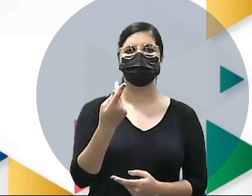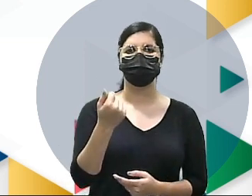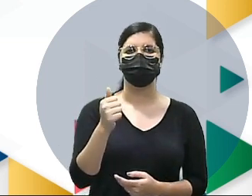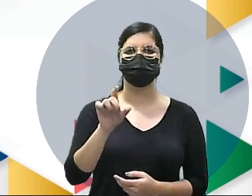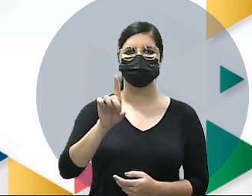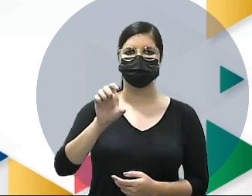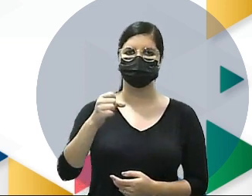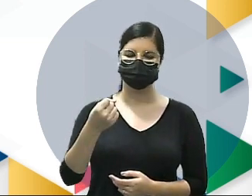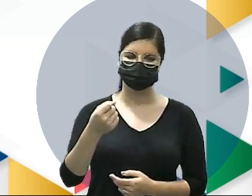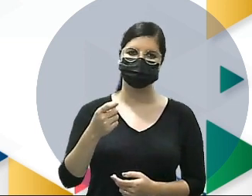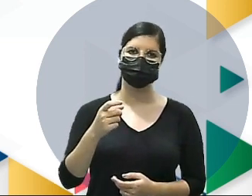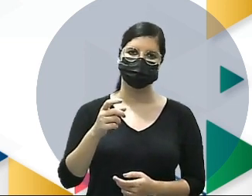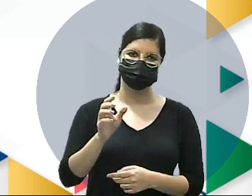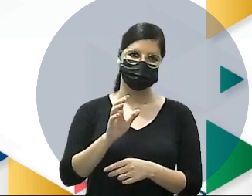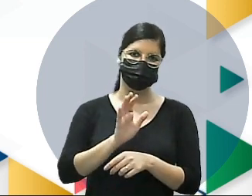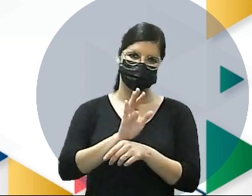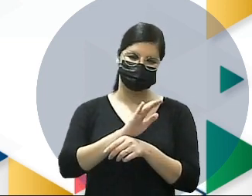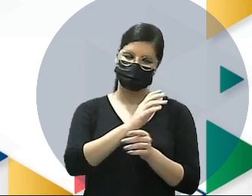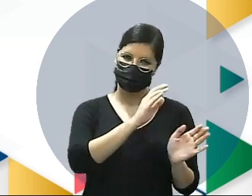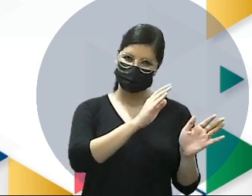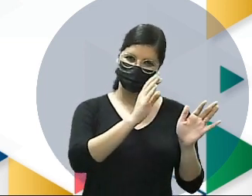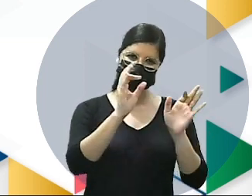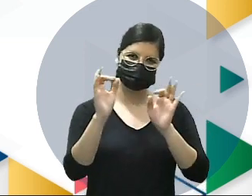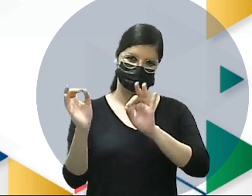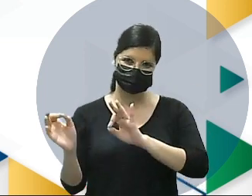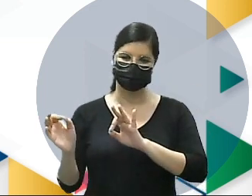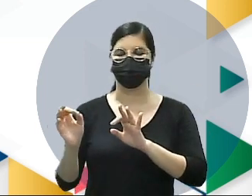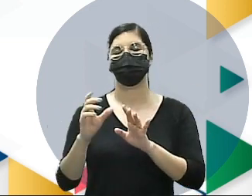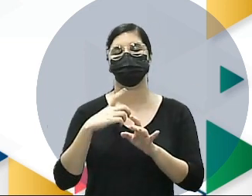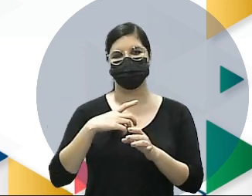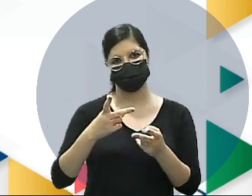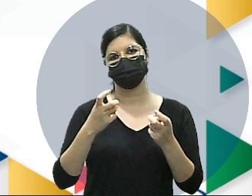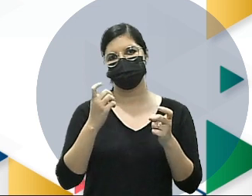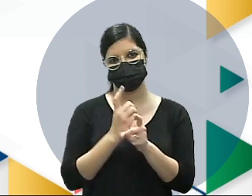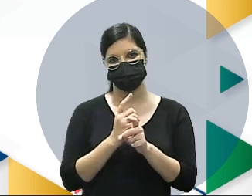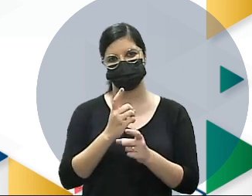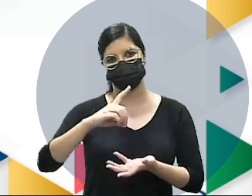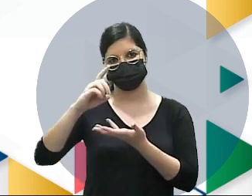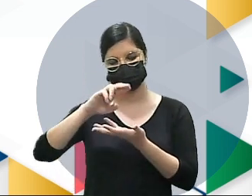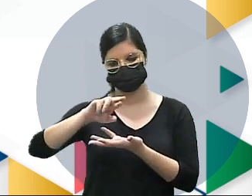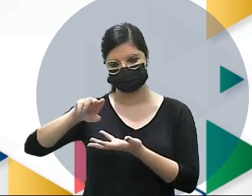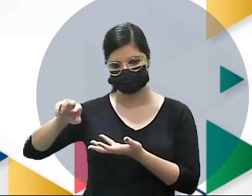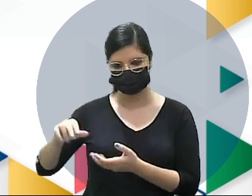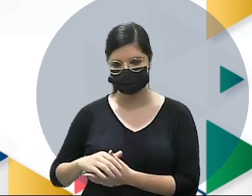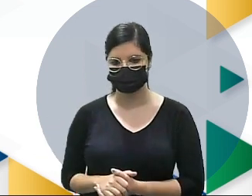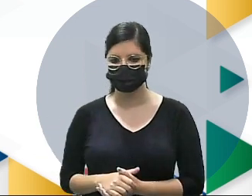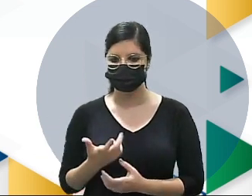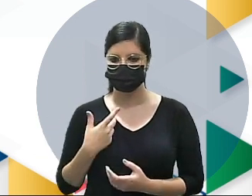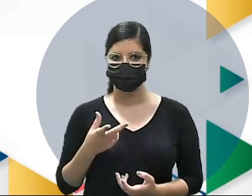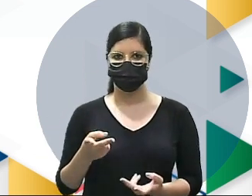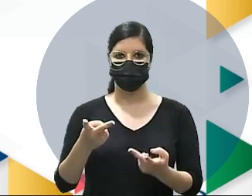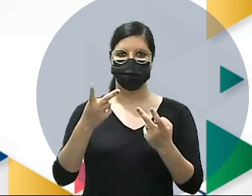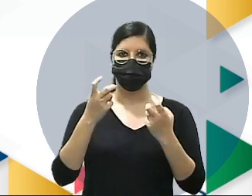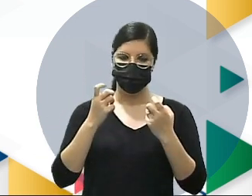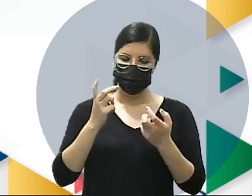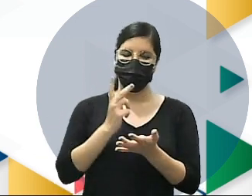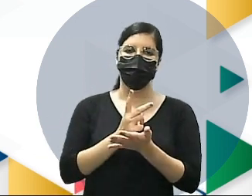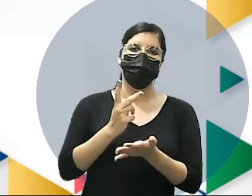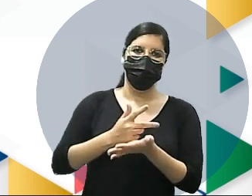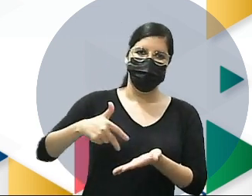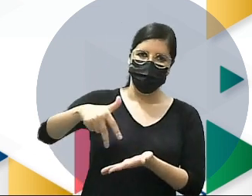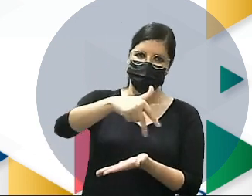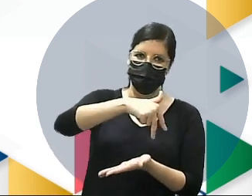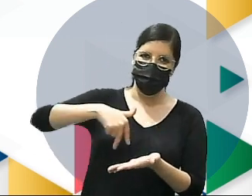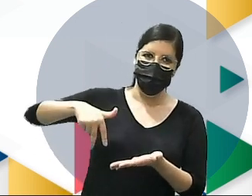assistir Cavaleiros do Zodíaco você vai aprender todos esses esses Deus aí da da Grécia antiga e aí você vai perceber que eles tinham uma